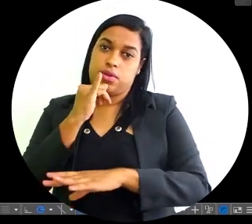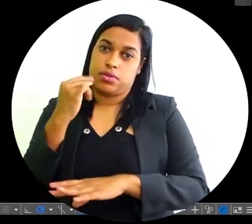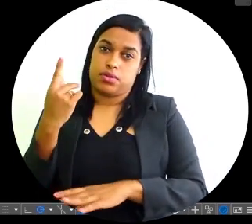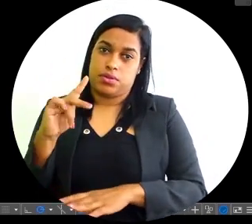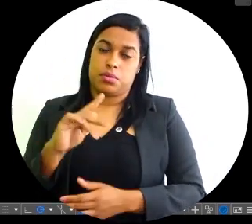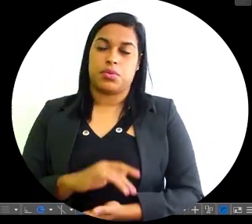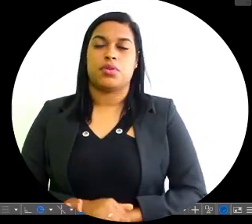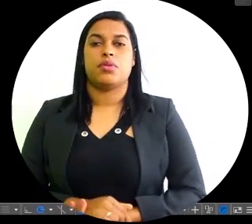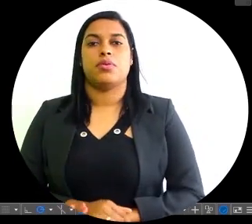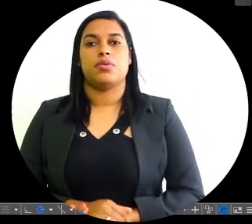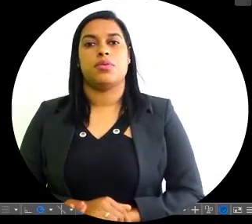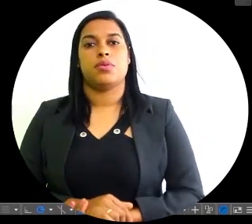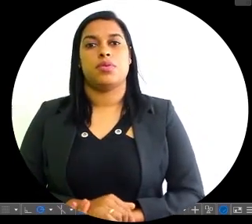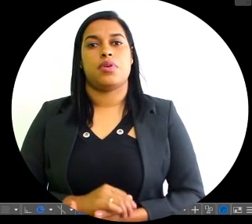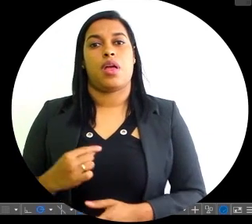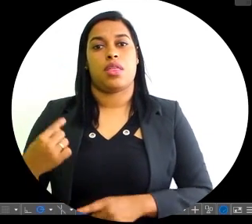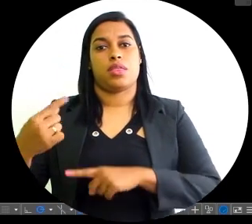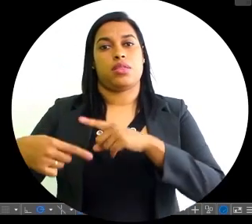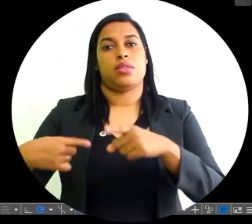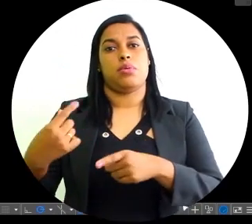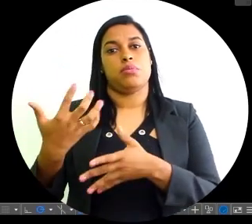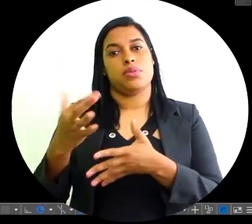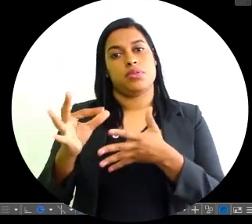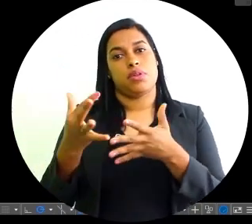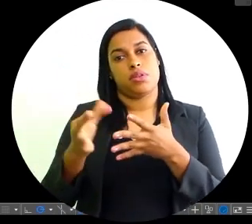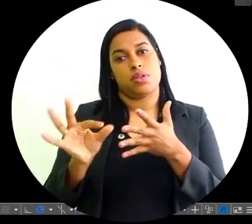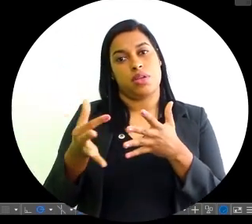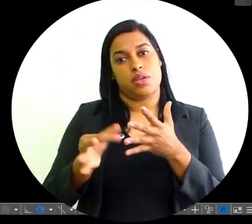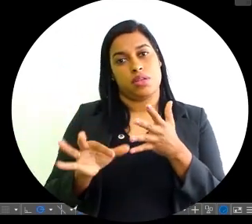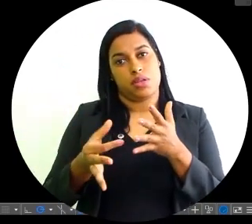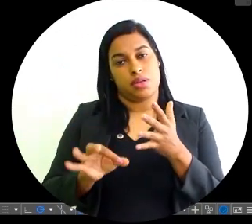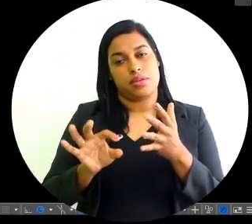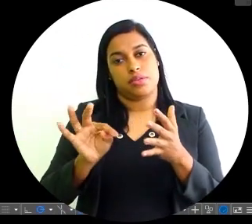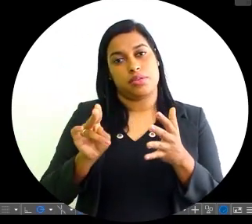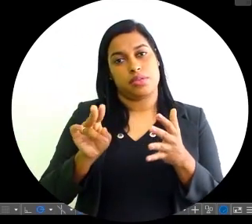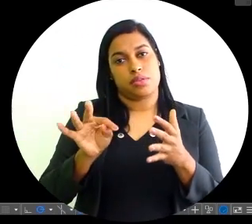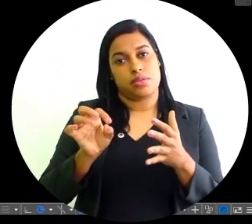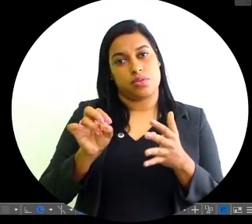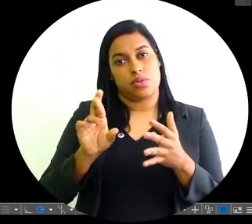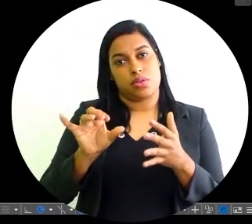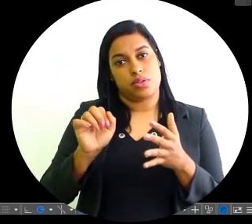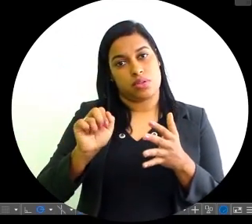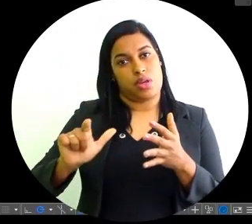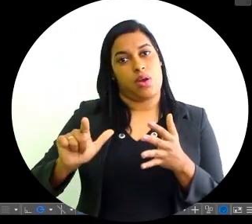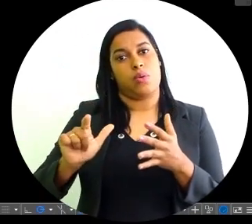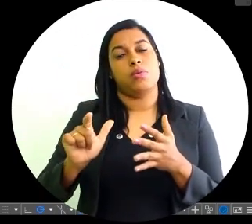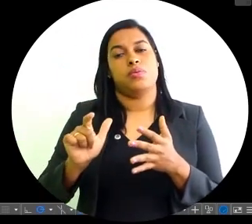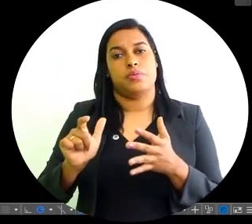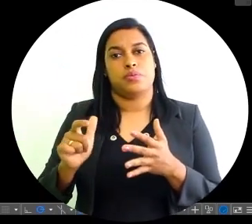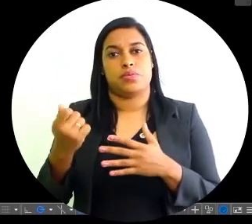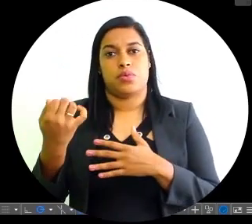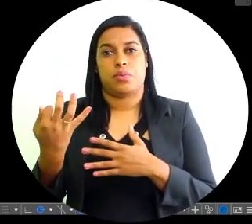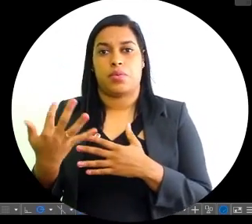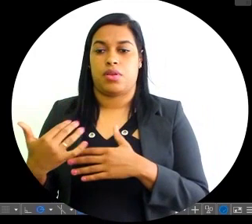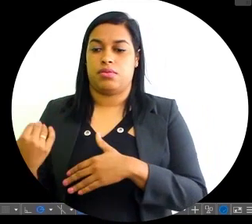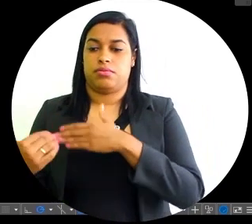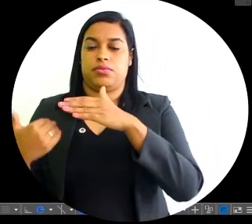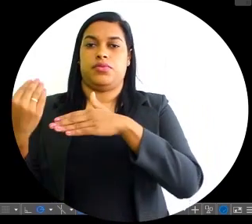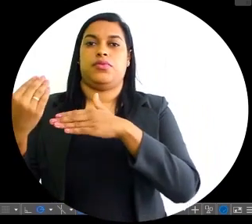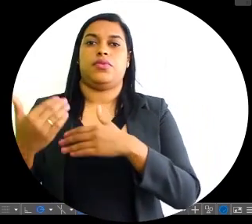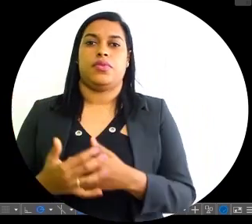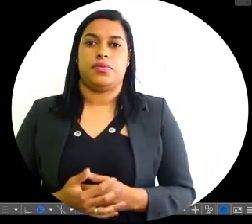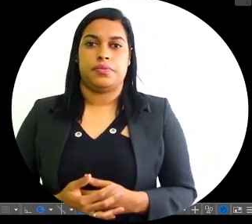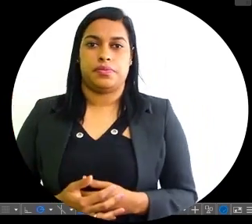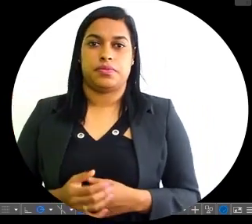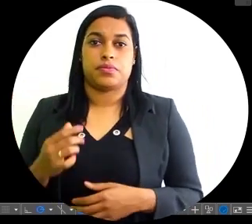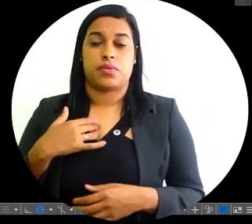depois nós vamos retomar de forma mais detalhada no tutorial sobre a planta baixa que a gente vai desenvolver. Então eu vou fechar essa tabela e o que eu